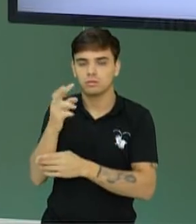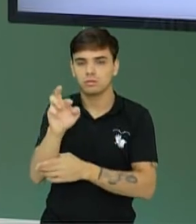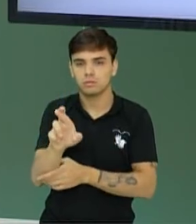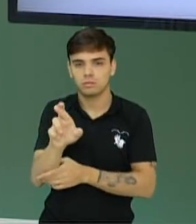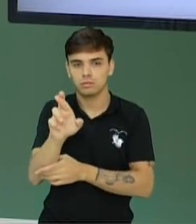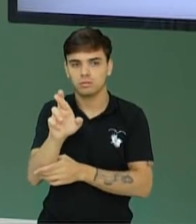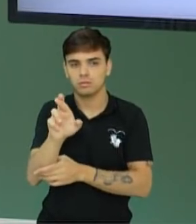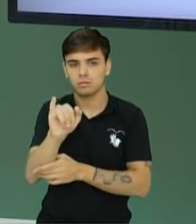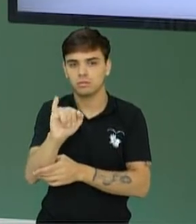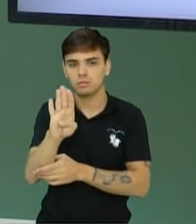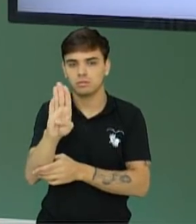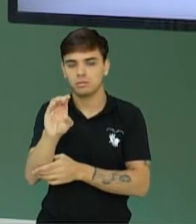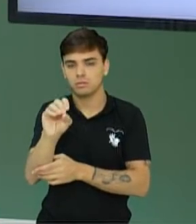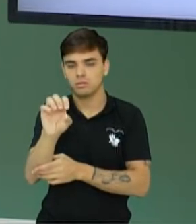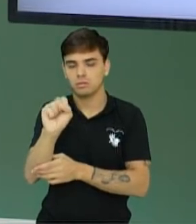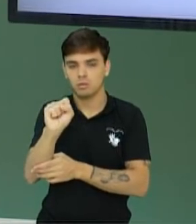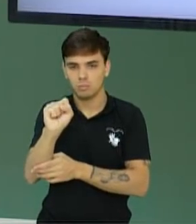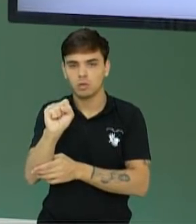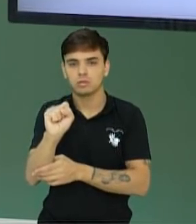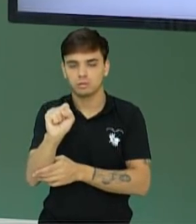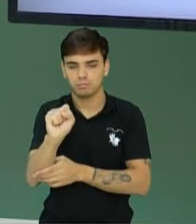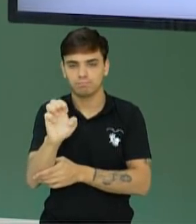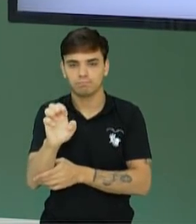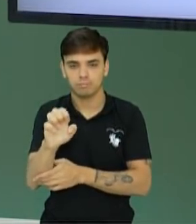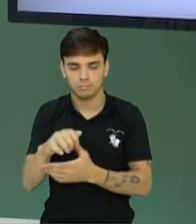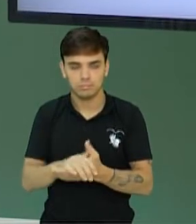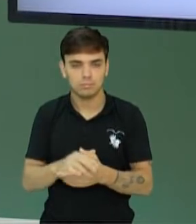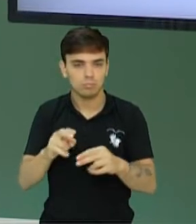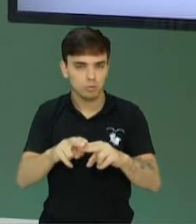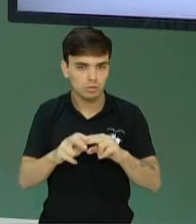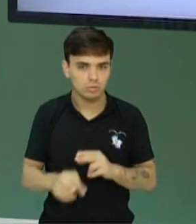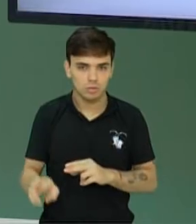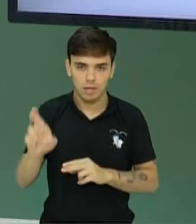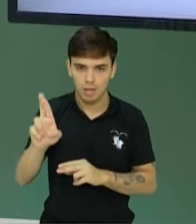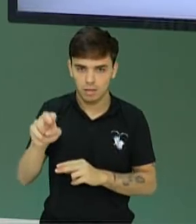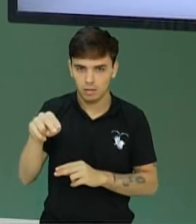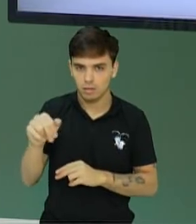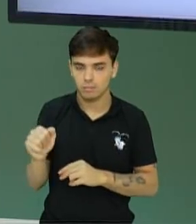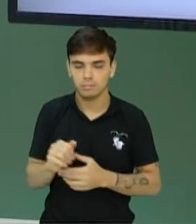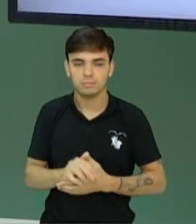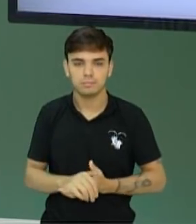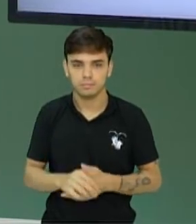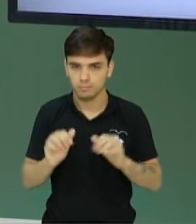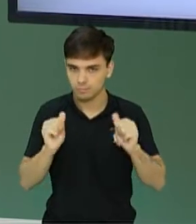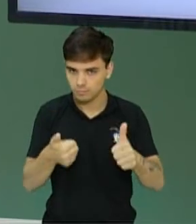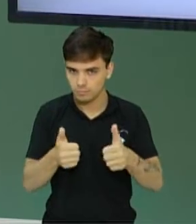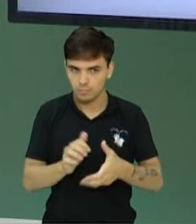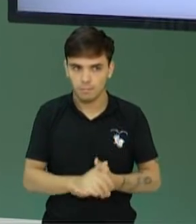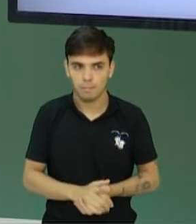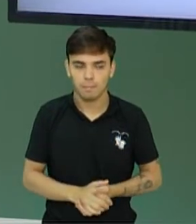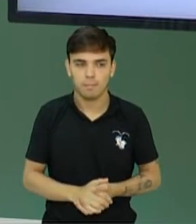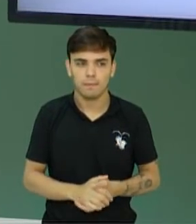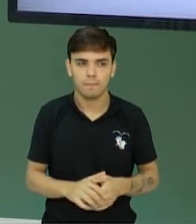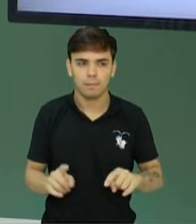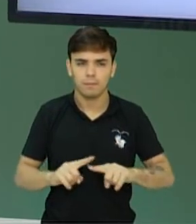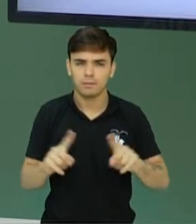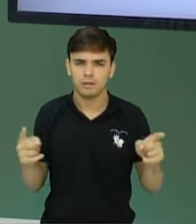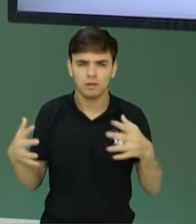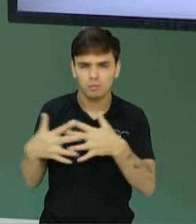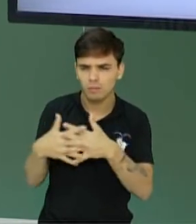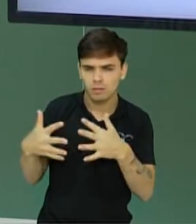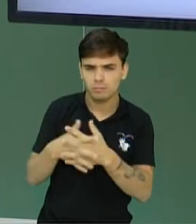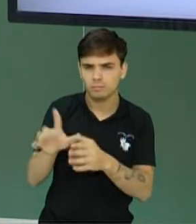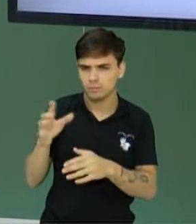ribose. Tem a letra R, por isso RNA. Tá bom, pessoal? Ah, tá muito complicado,